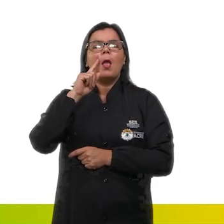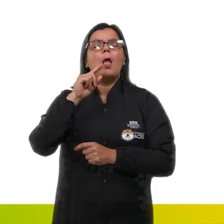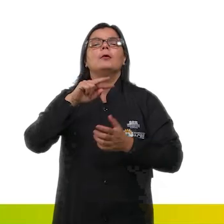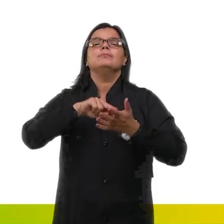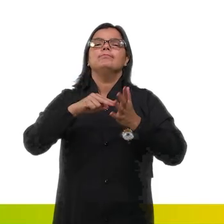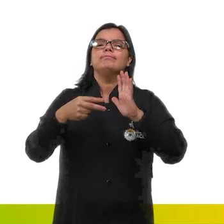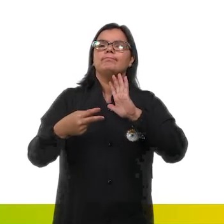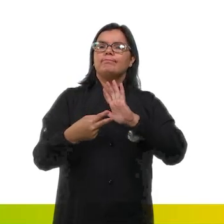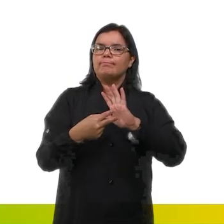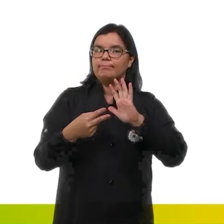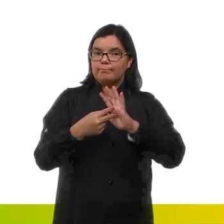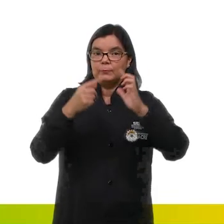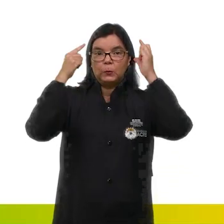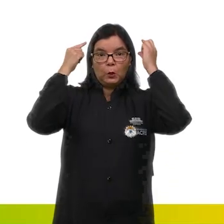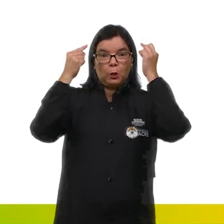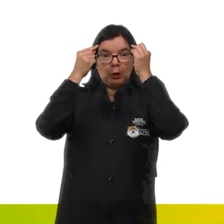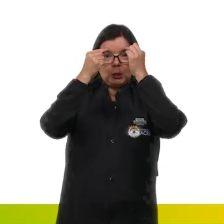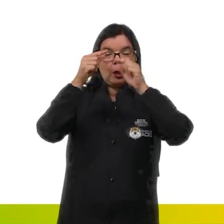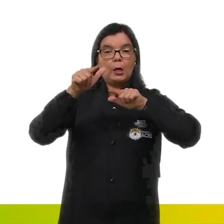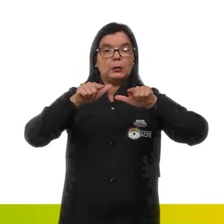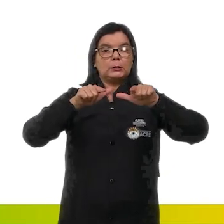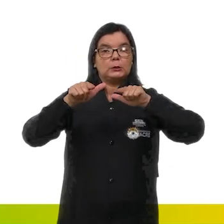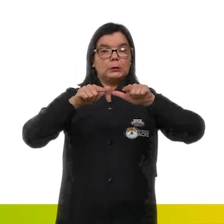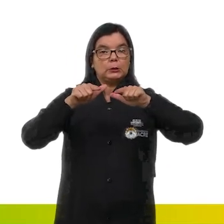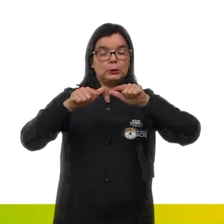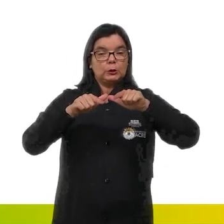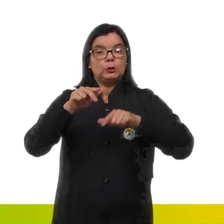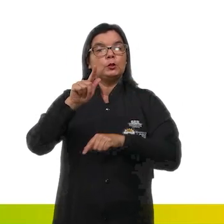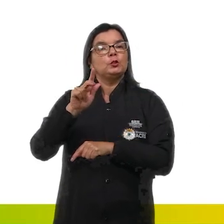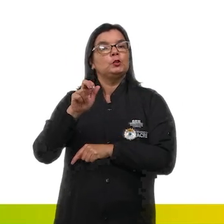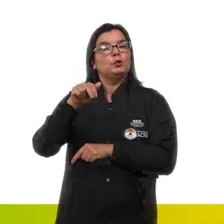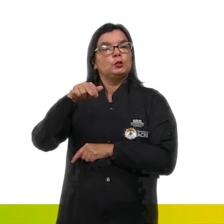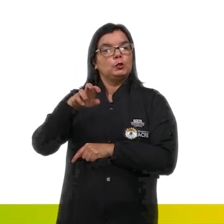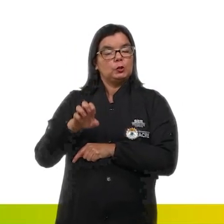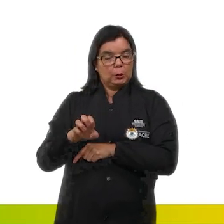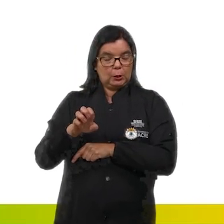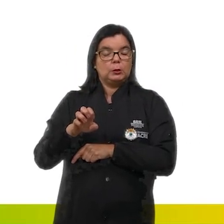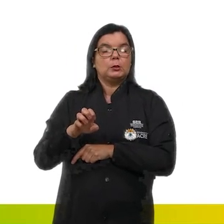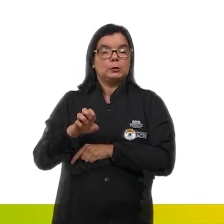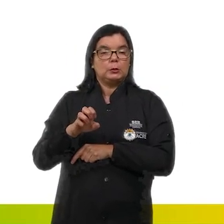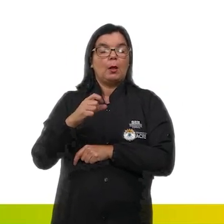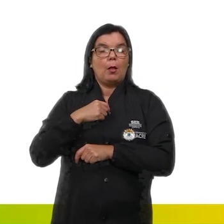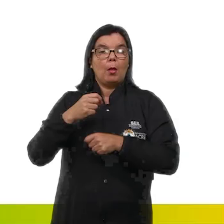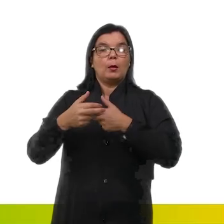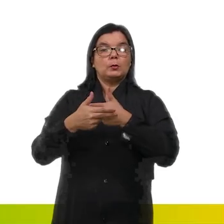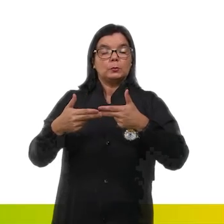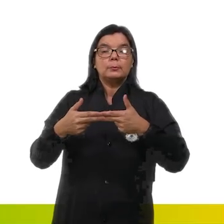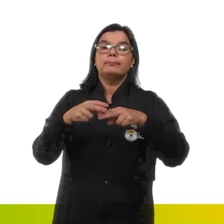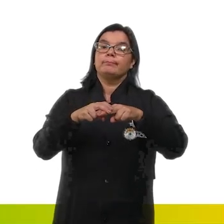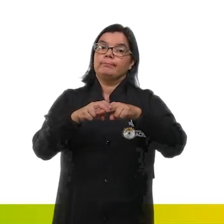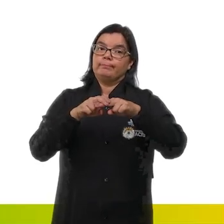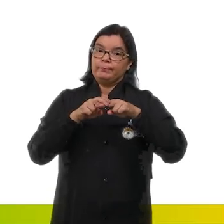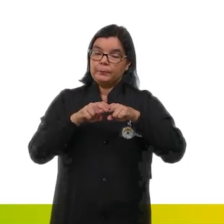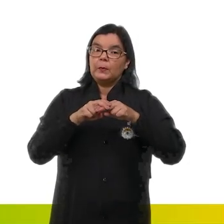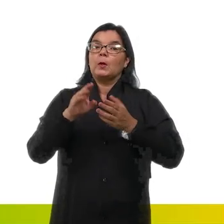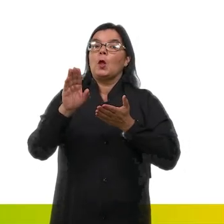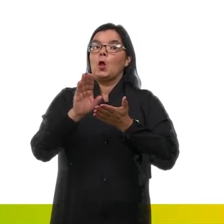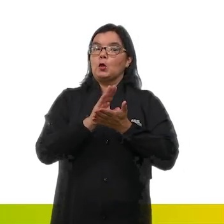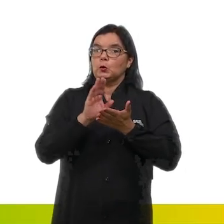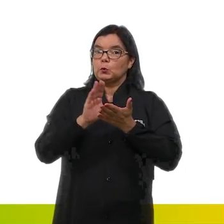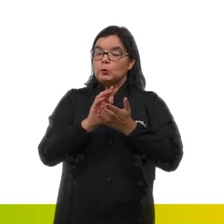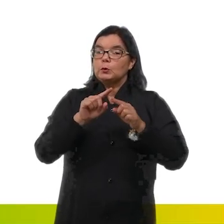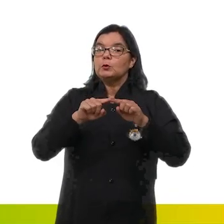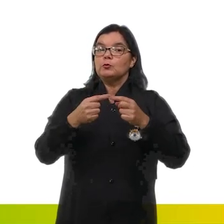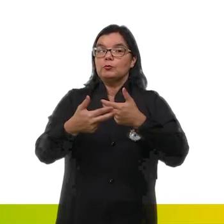da palavra grega trabalho e higiena, que é a produção. O ergon, trabalho, e higiena, produção. E, portanto, é um recurso